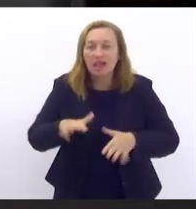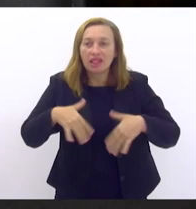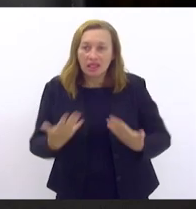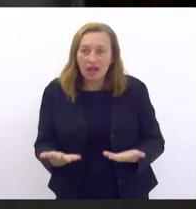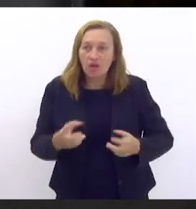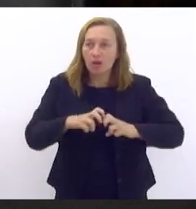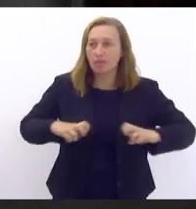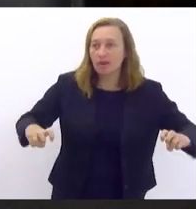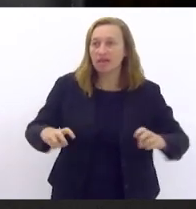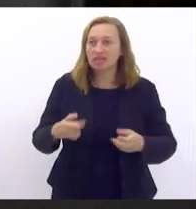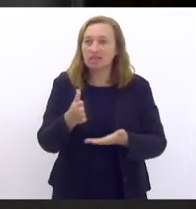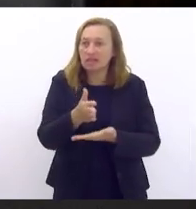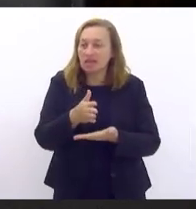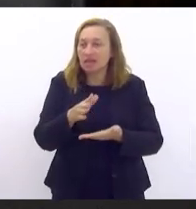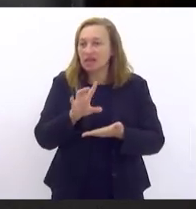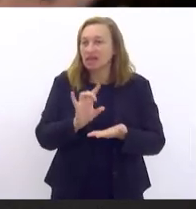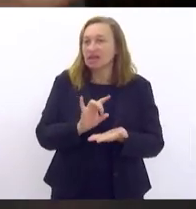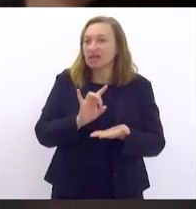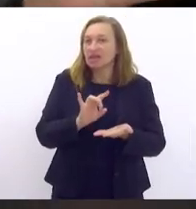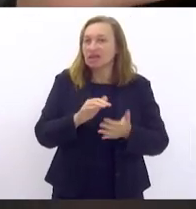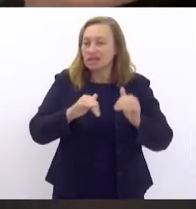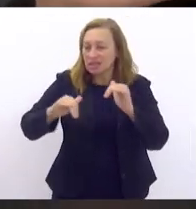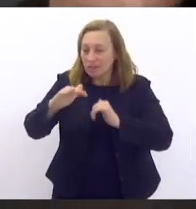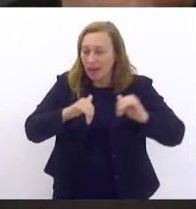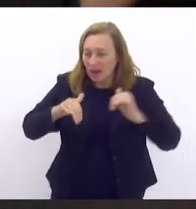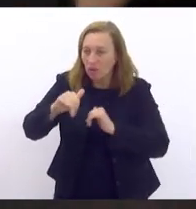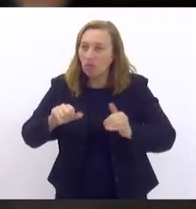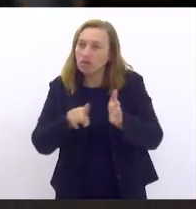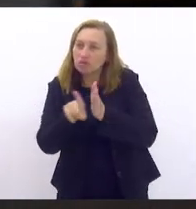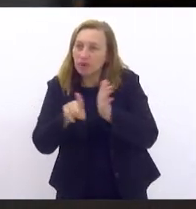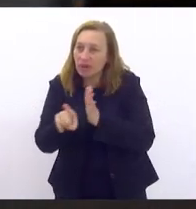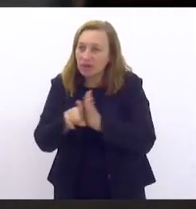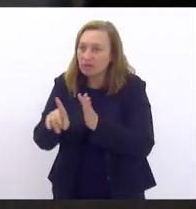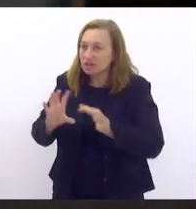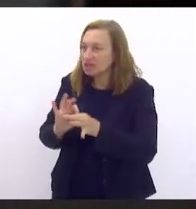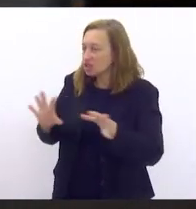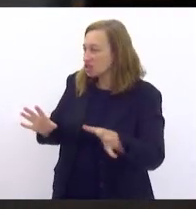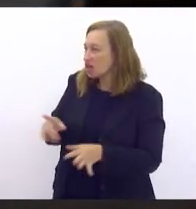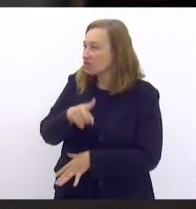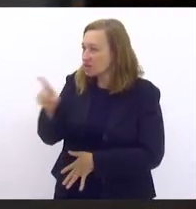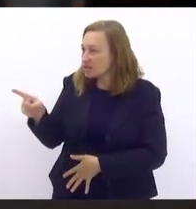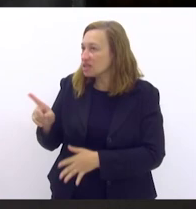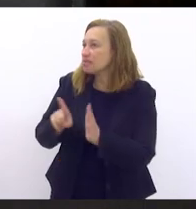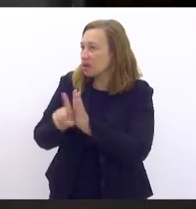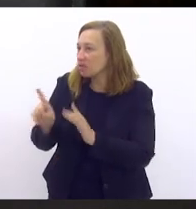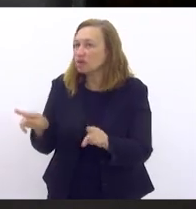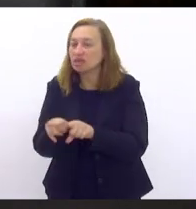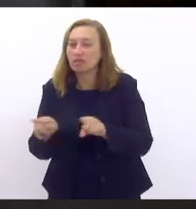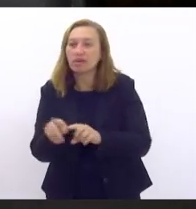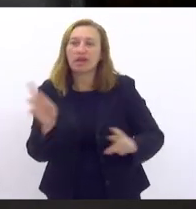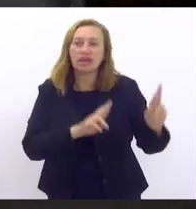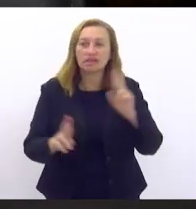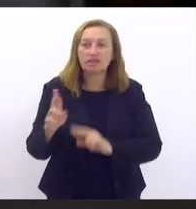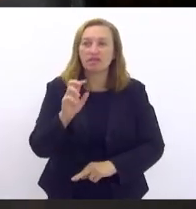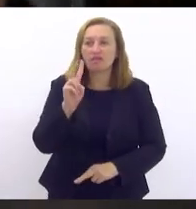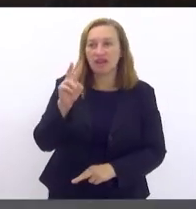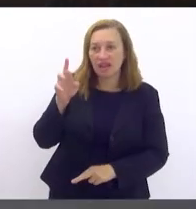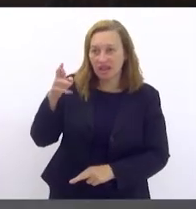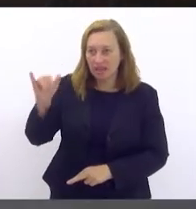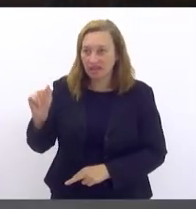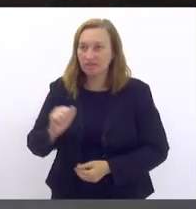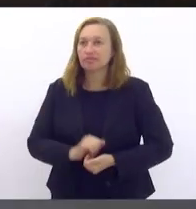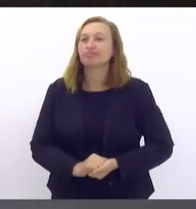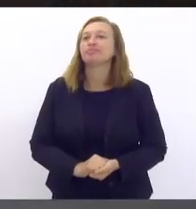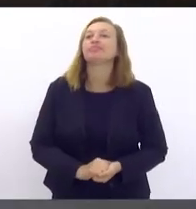separou aqui para mim uma pergunta para cada um mas eu vou deixar também aberto caso alguém queira fazer algum comentário em relação a falar da Valéria